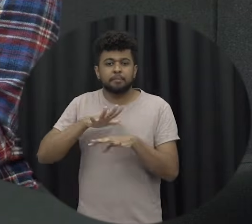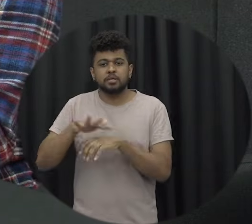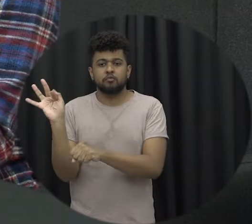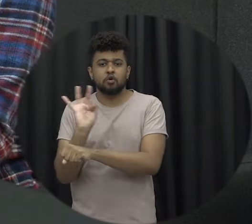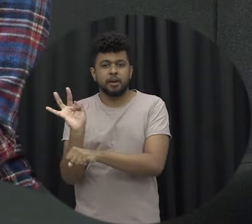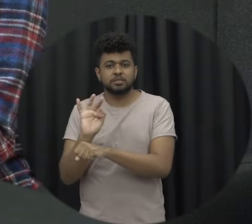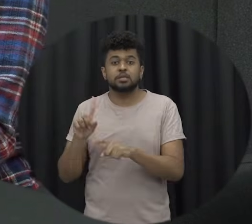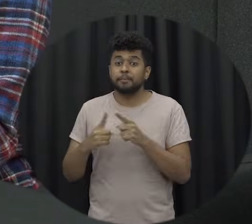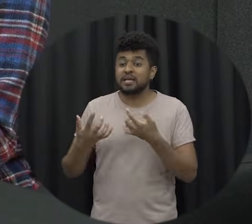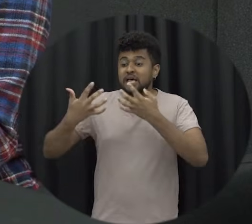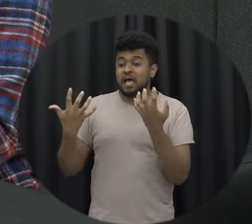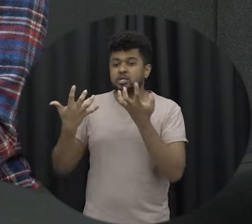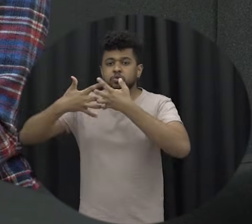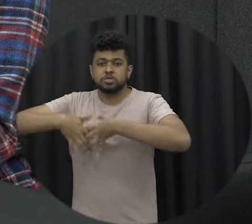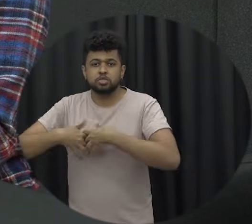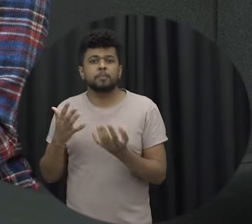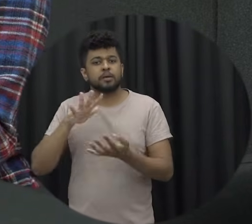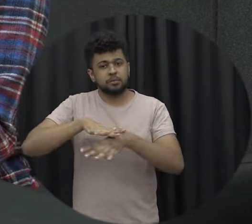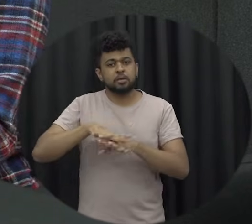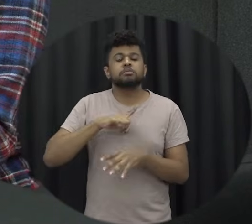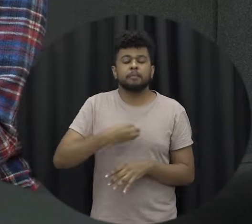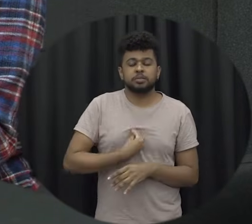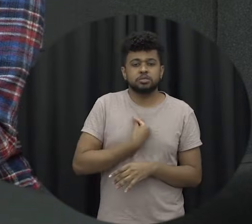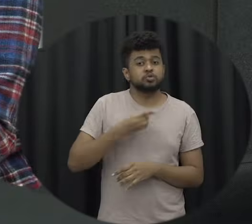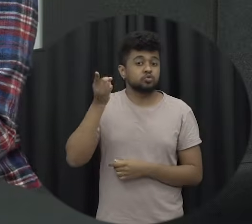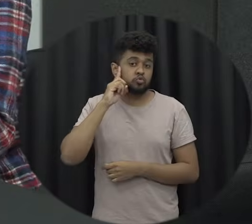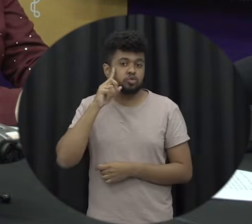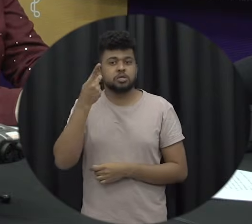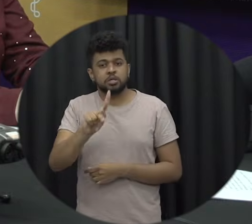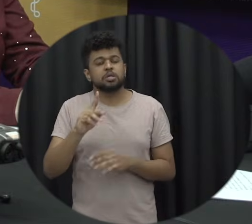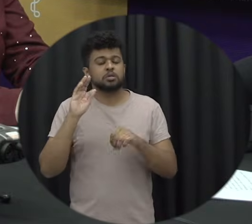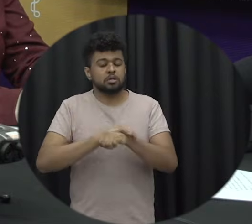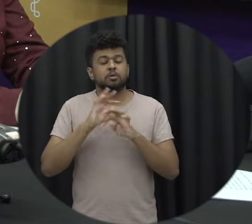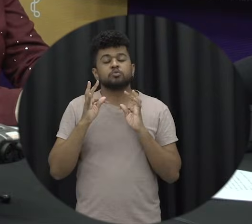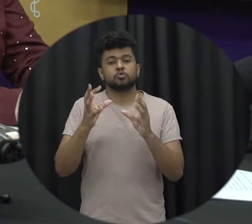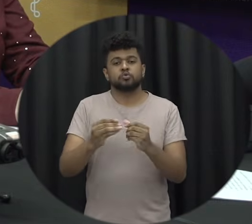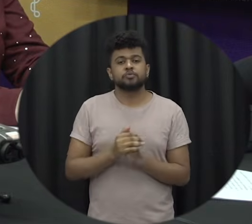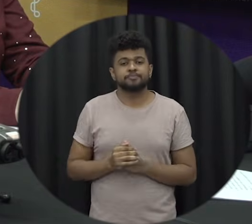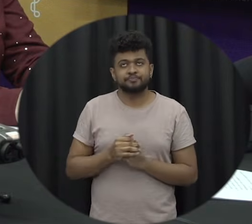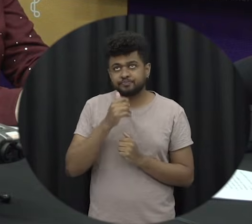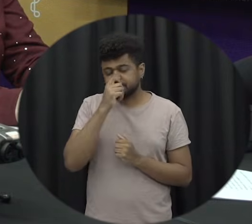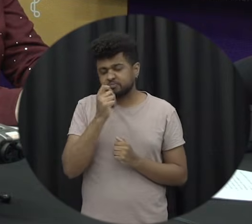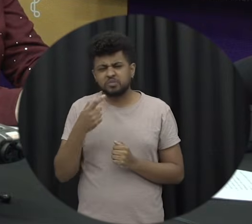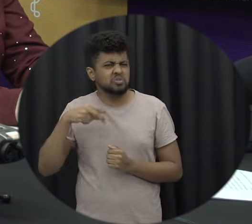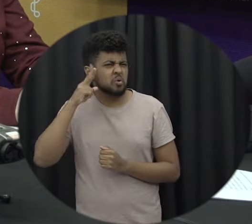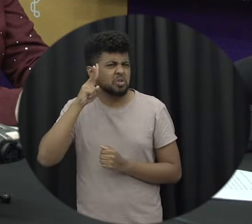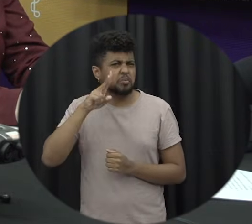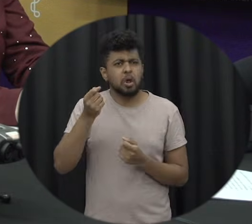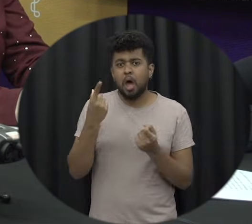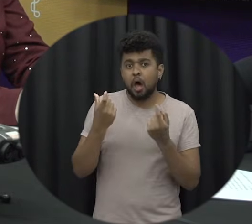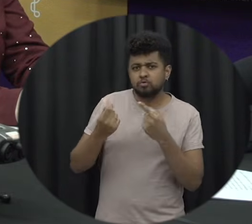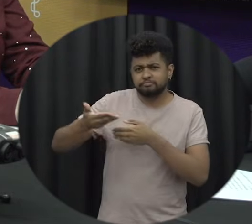está presente no dia a dia dele todo o tempo. Eu lembro, alguns programas atrás, a gente entrevistou a